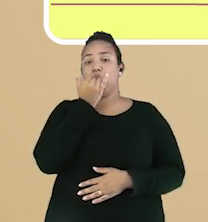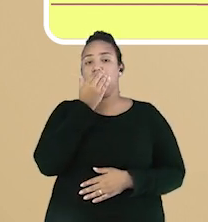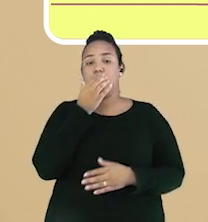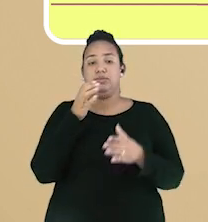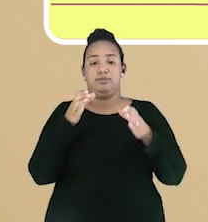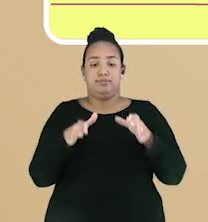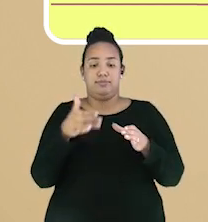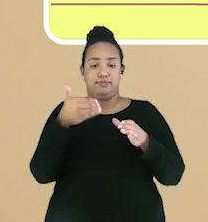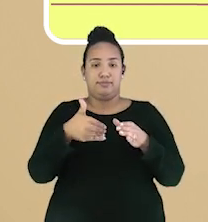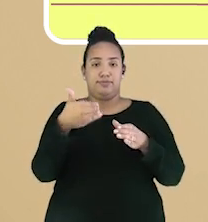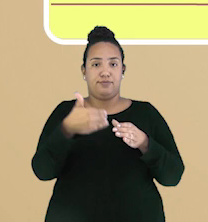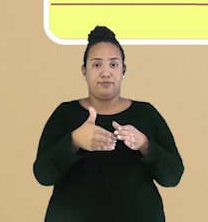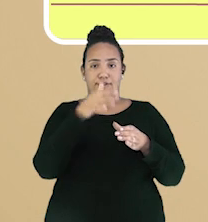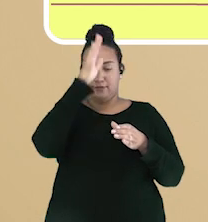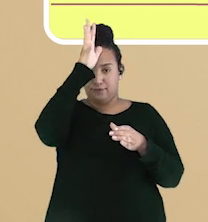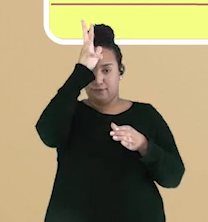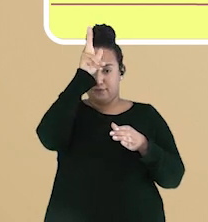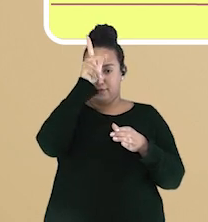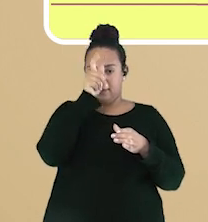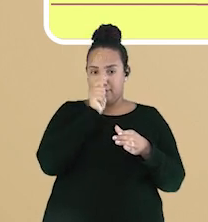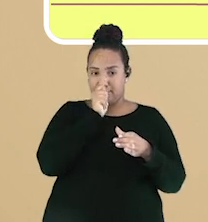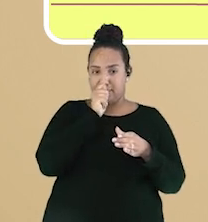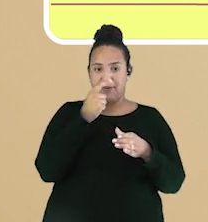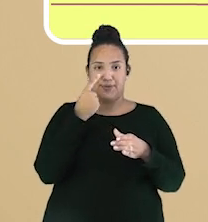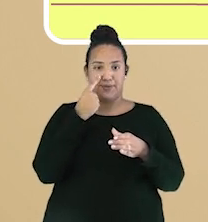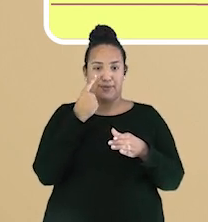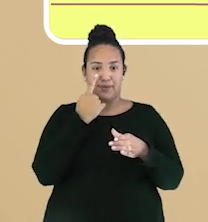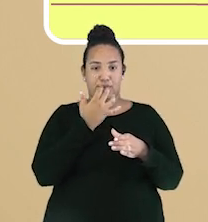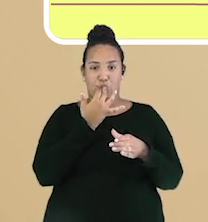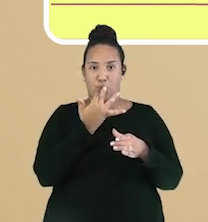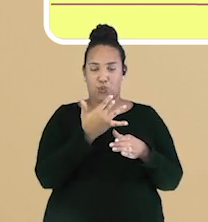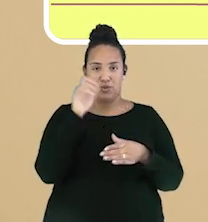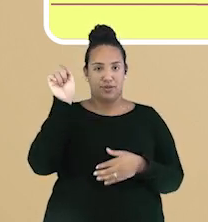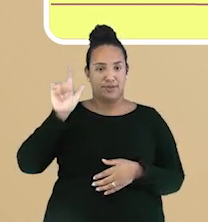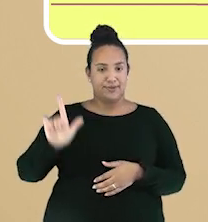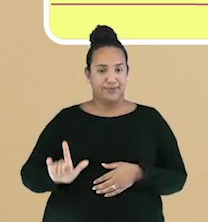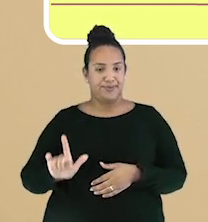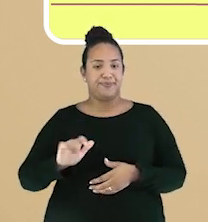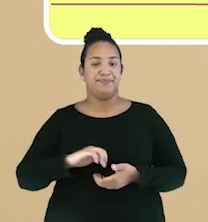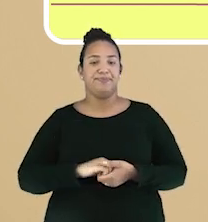frango, descrito na proporção maior do gráfico, na cor azul.